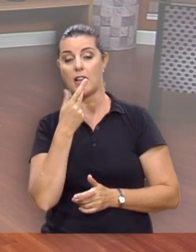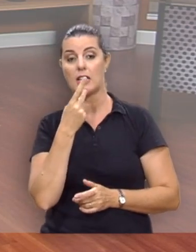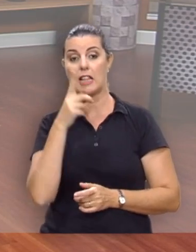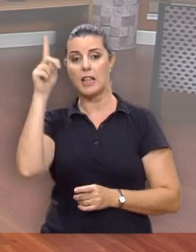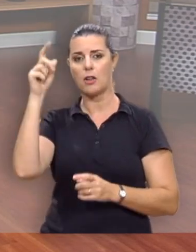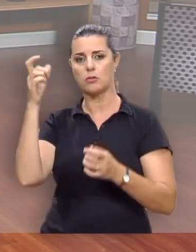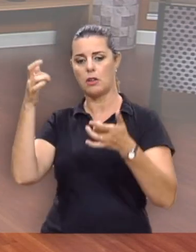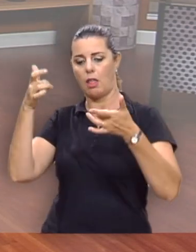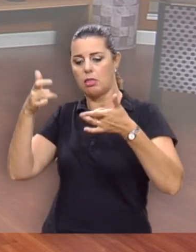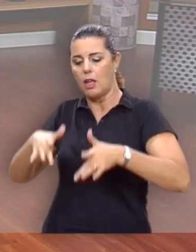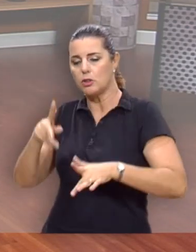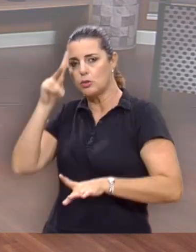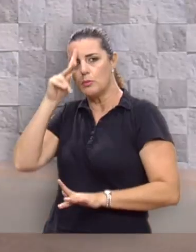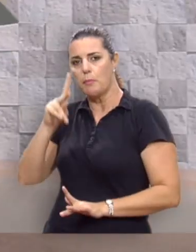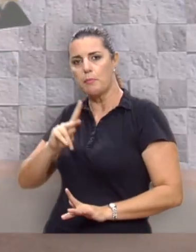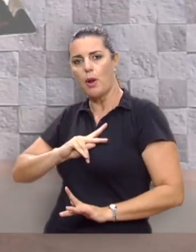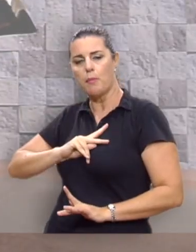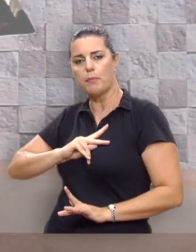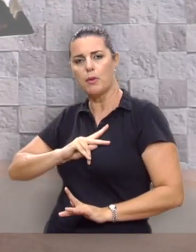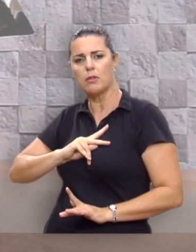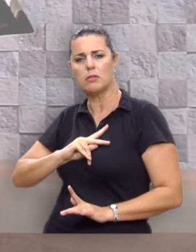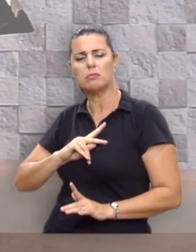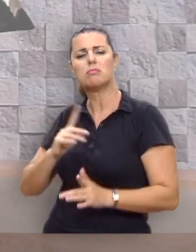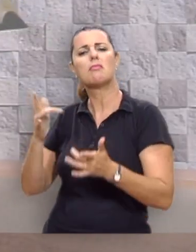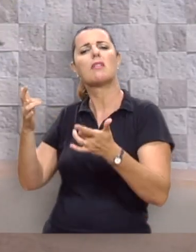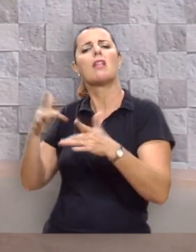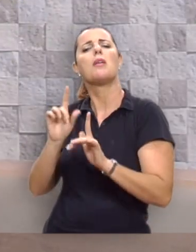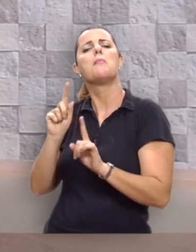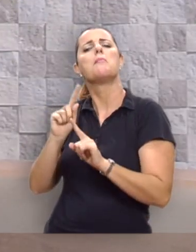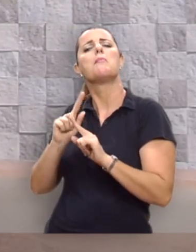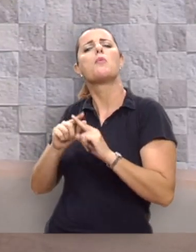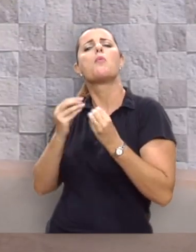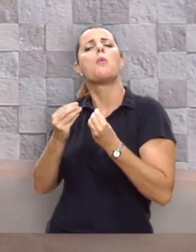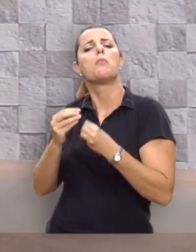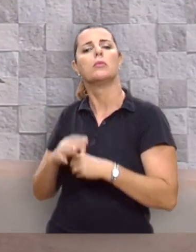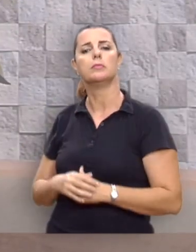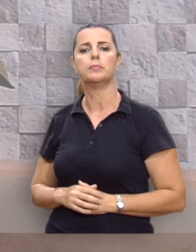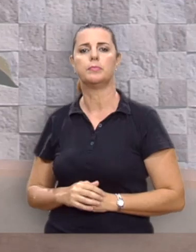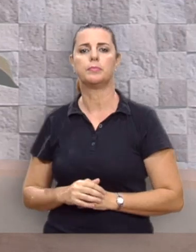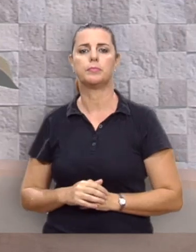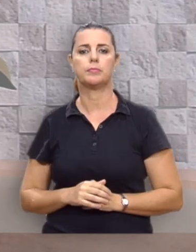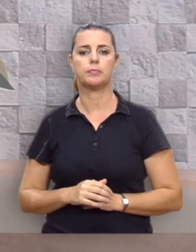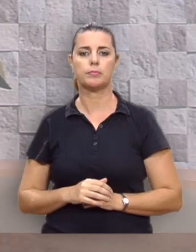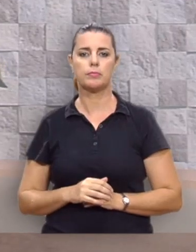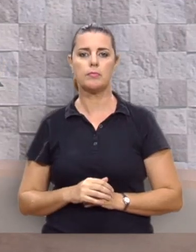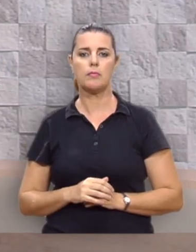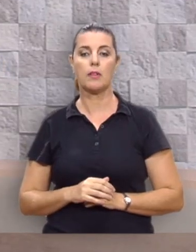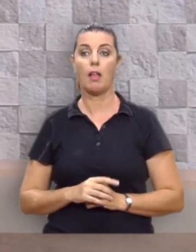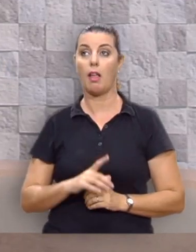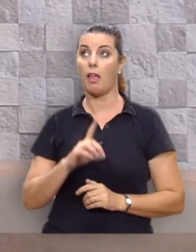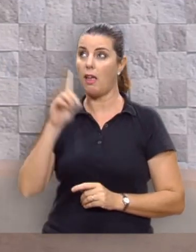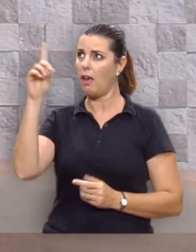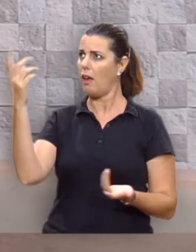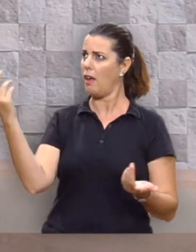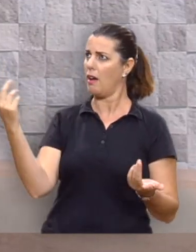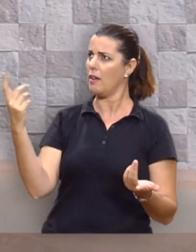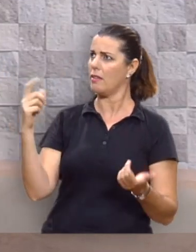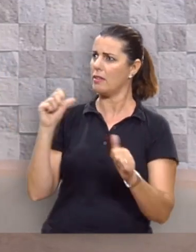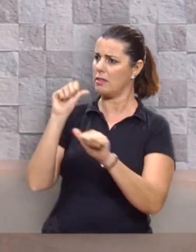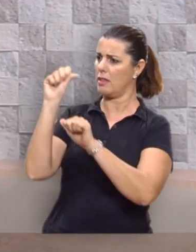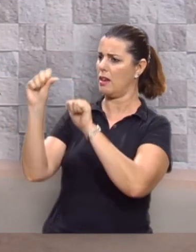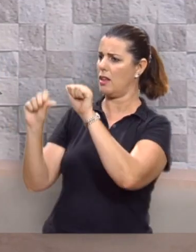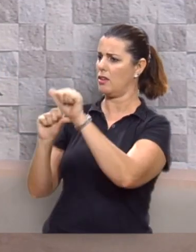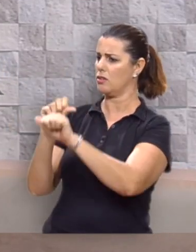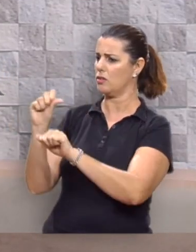se esvaziou. Mas esvaziou-se como? Ele que é transcendente se